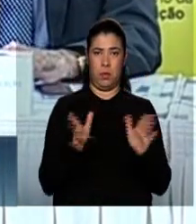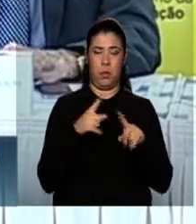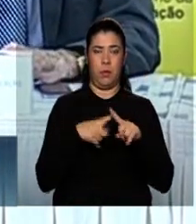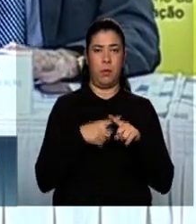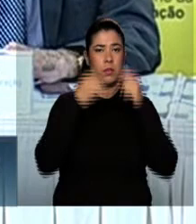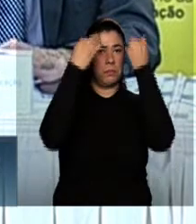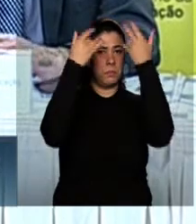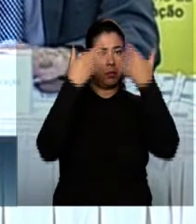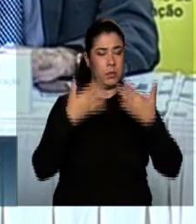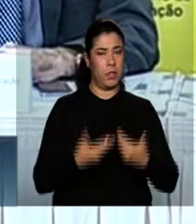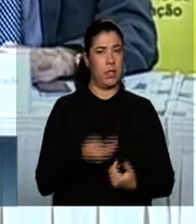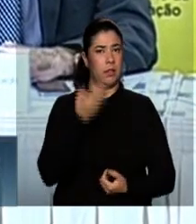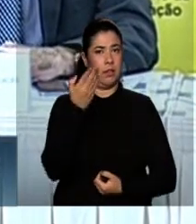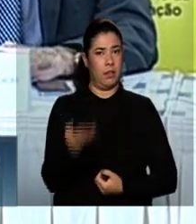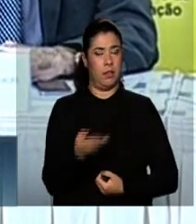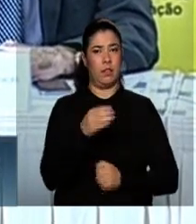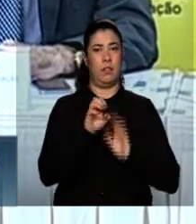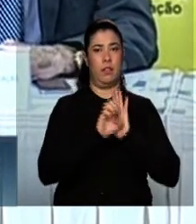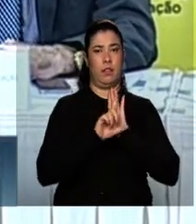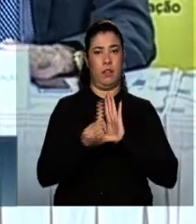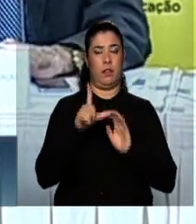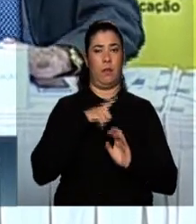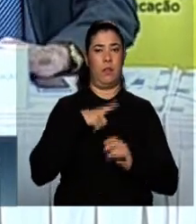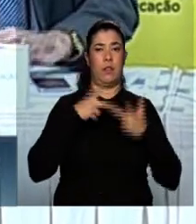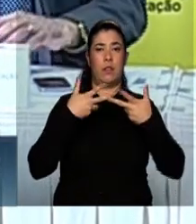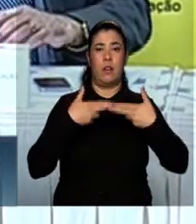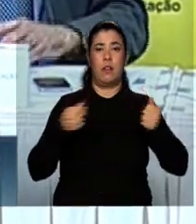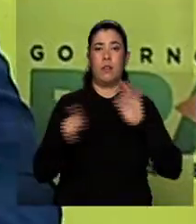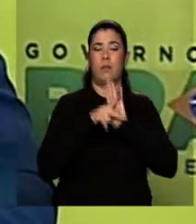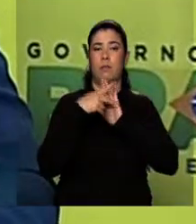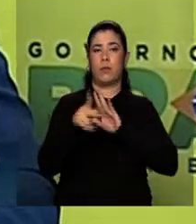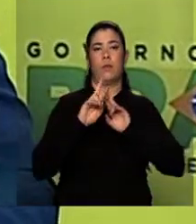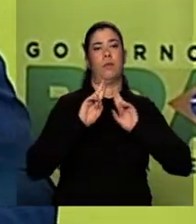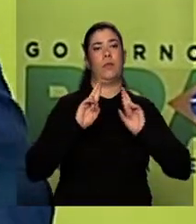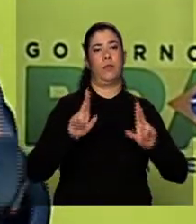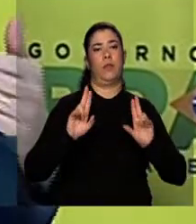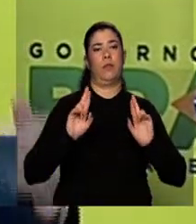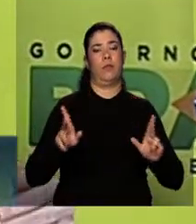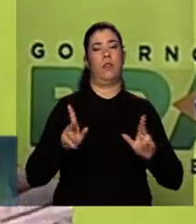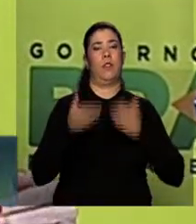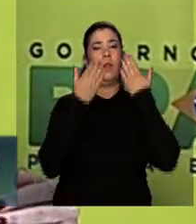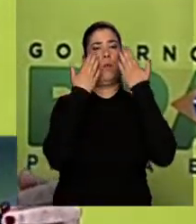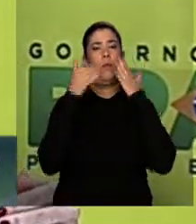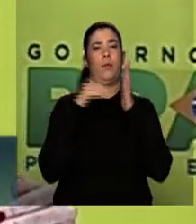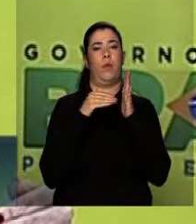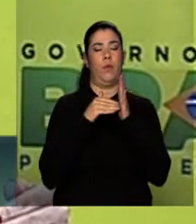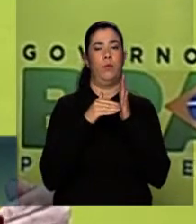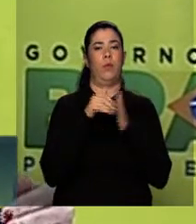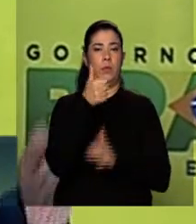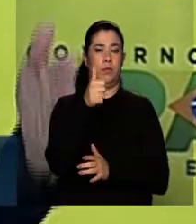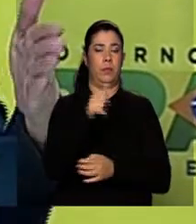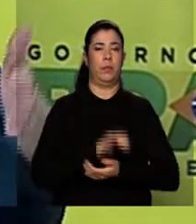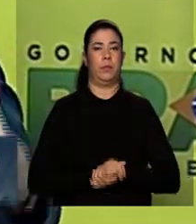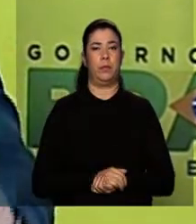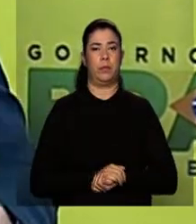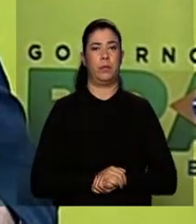aqui. Esse edital ele traz uma característica bastante diferente do anterior. Ele é um edital